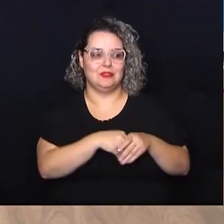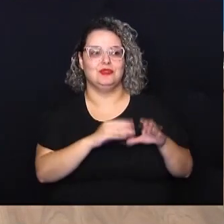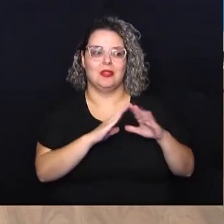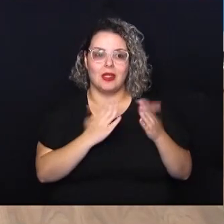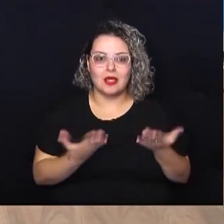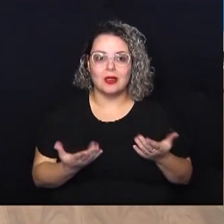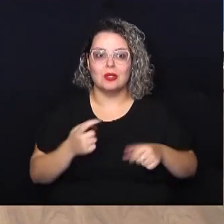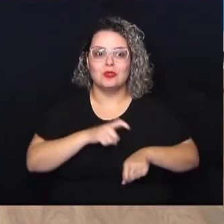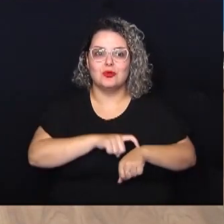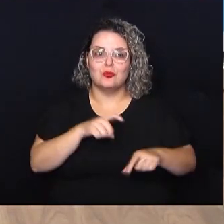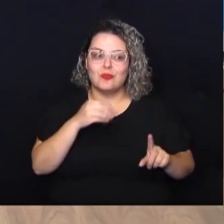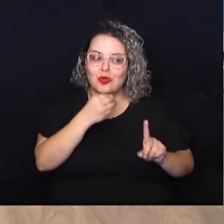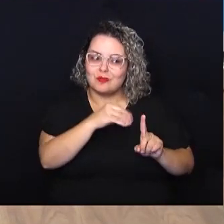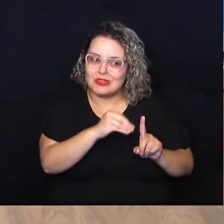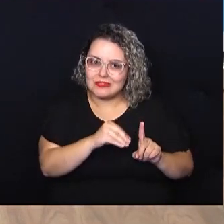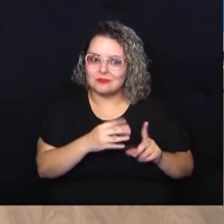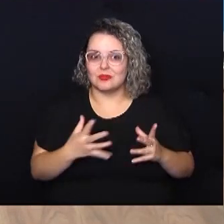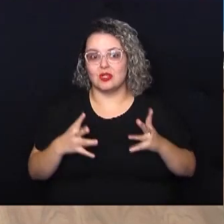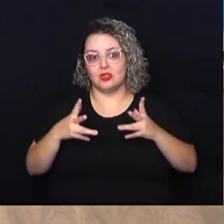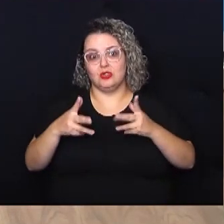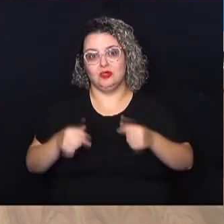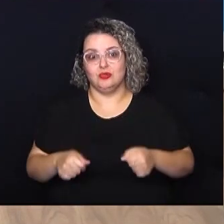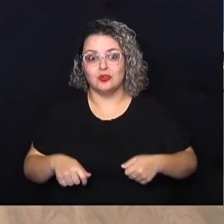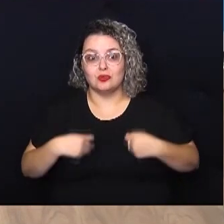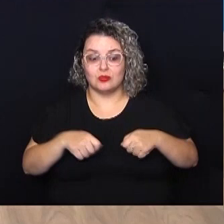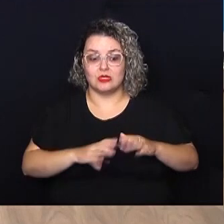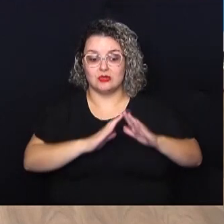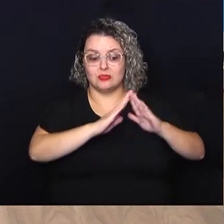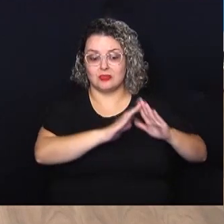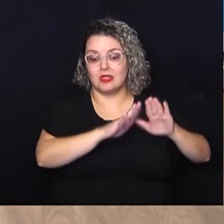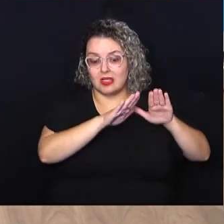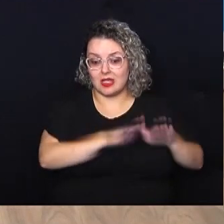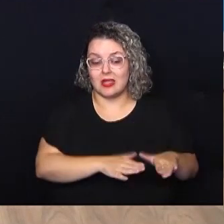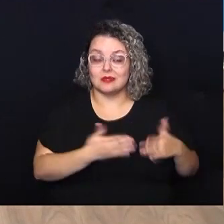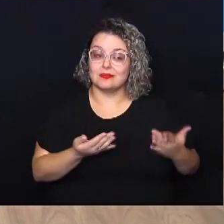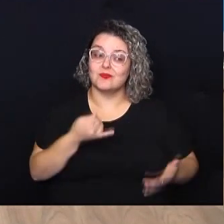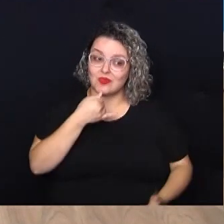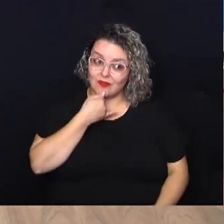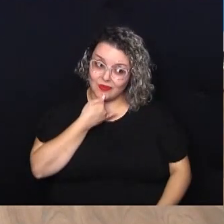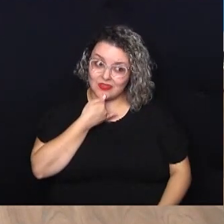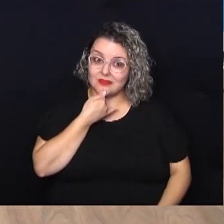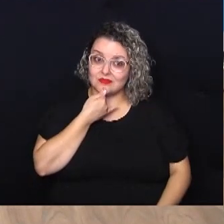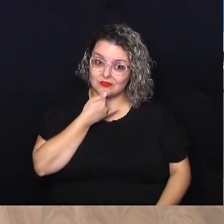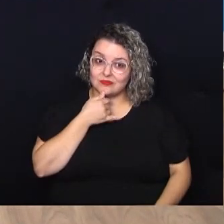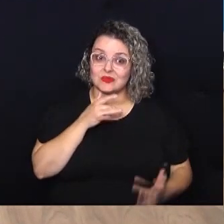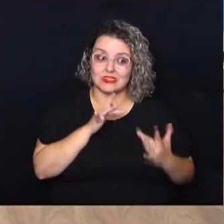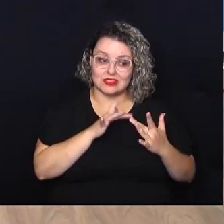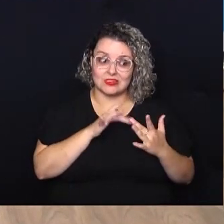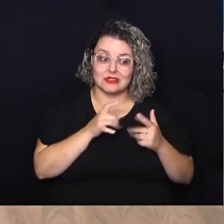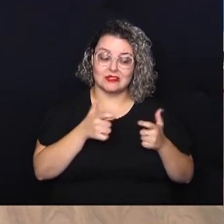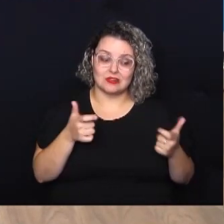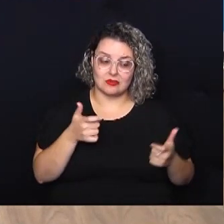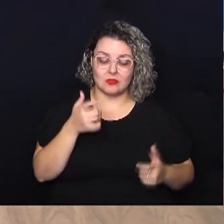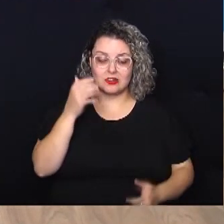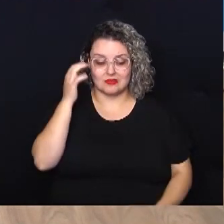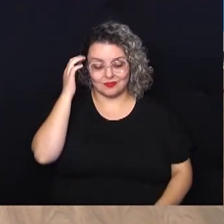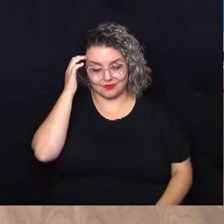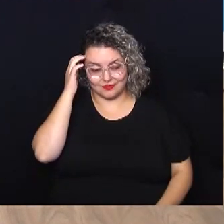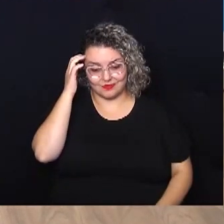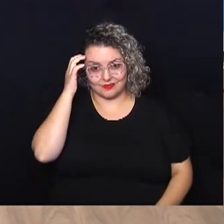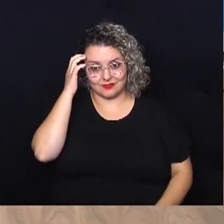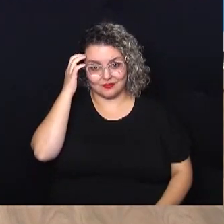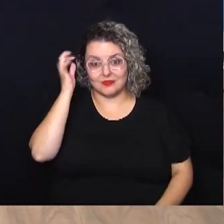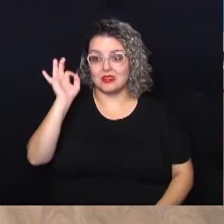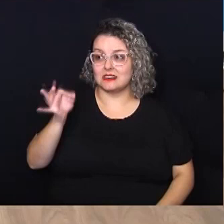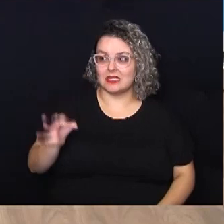de vulnerabilidade, em que todo mundo precisou ficar em casa, infelizmente este contato aumentou. Hoje, nesse